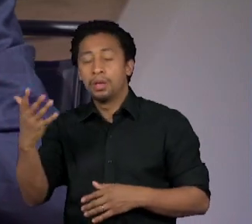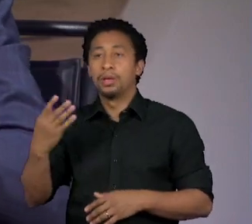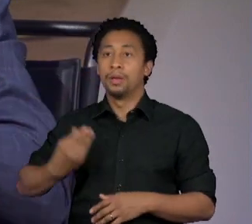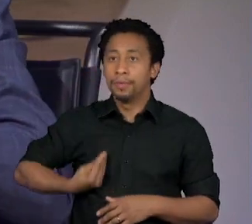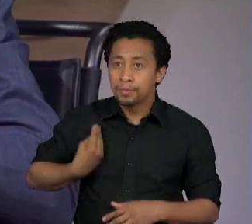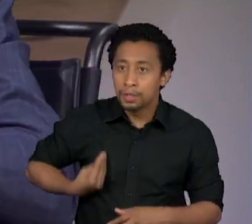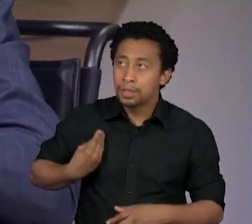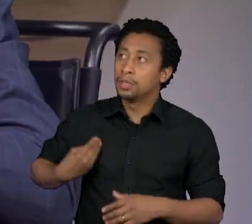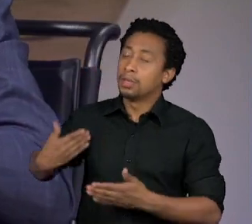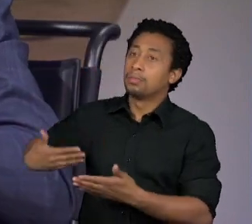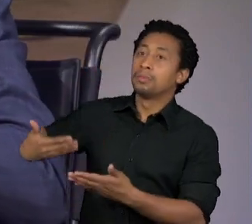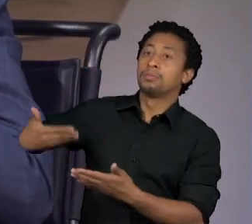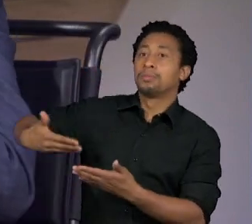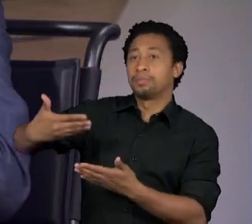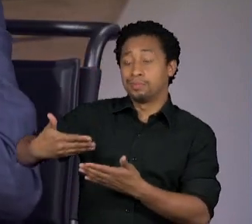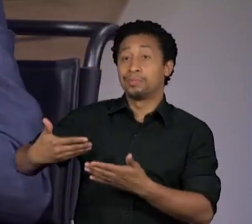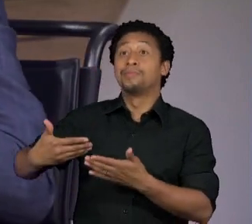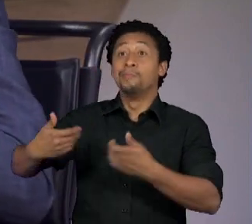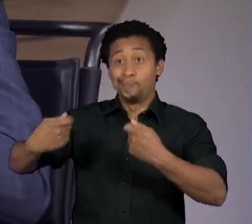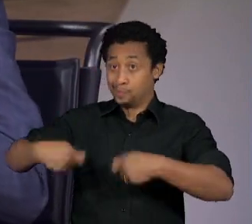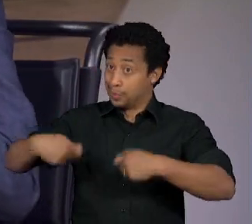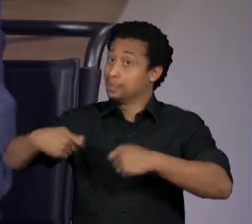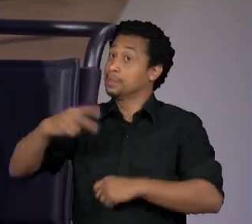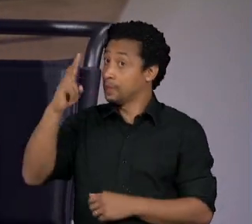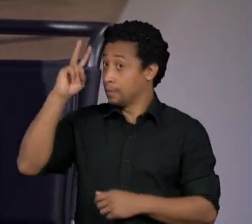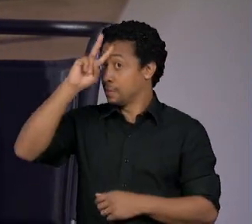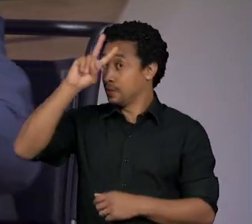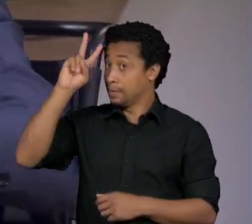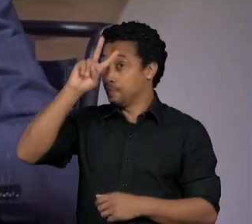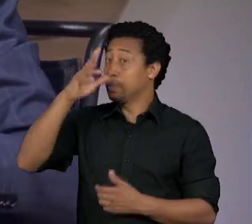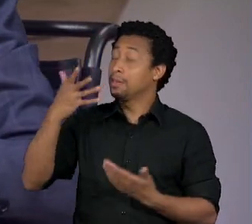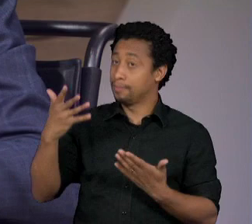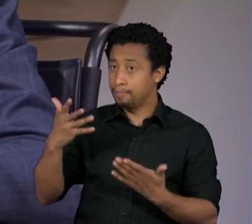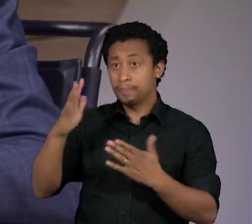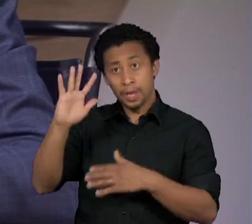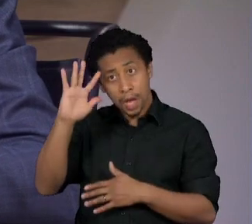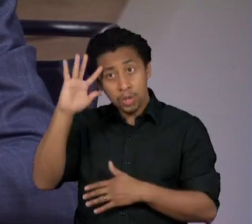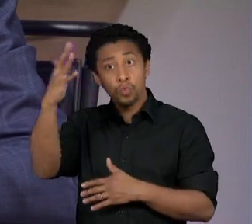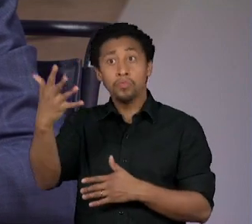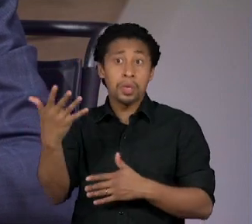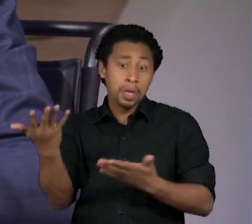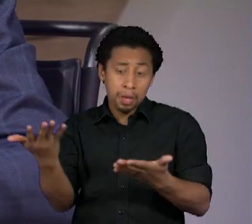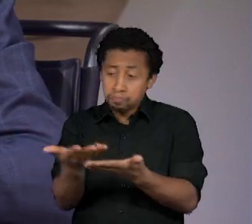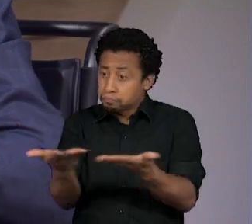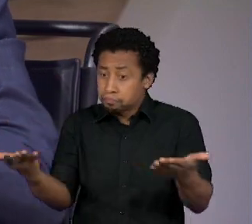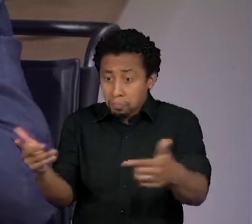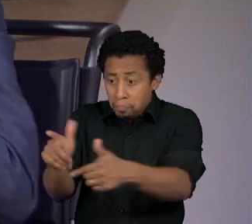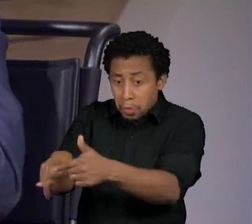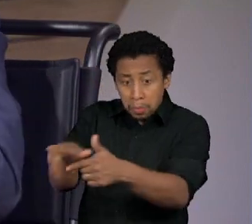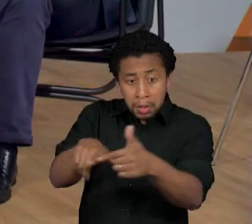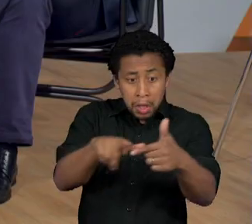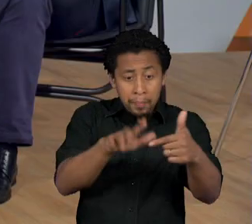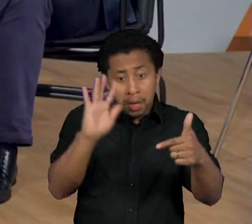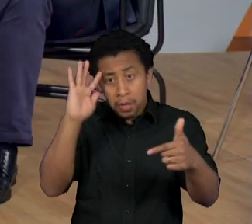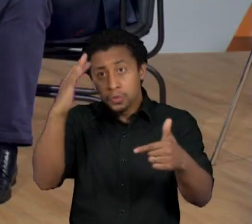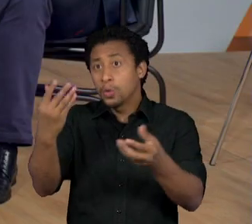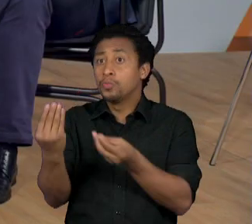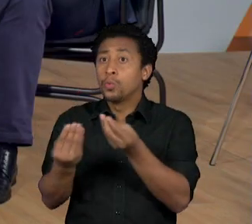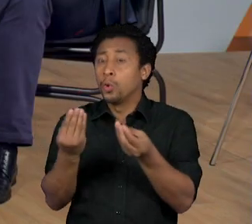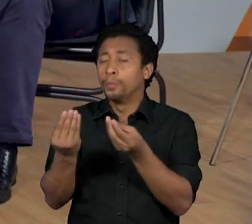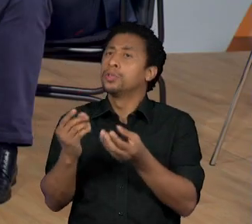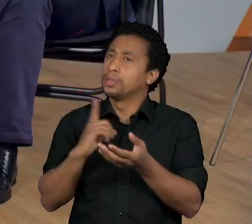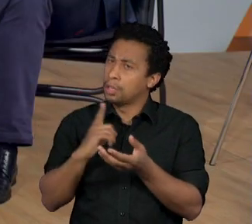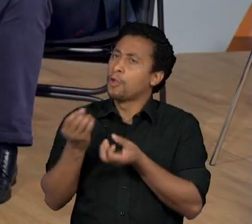então, isso precisa de uma memória que nos faça resolver os problemas do cotidiano. Então, aquelas informações que são